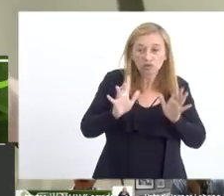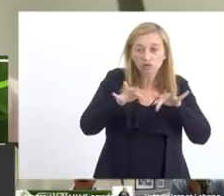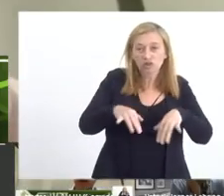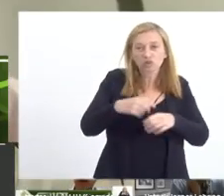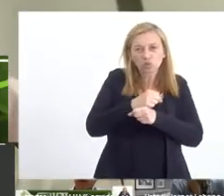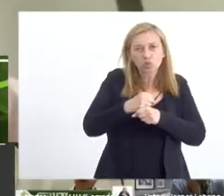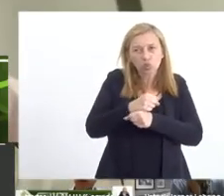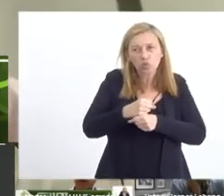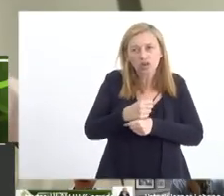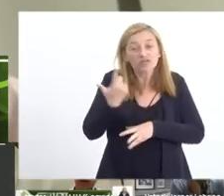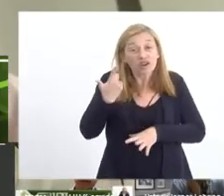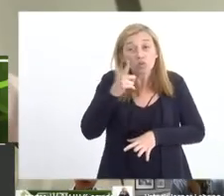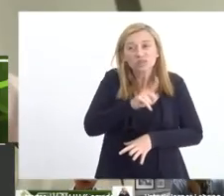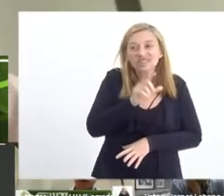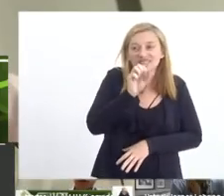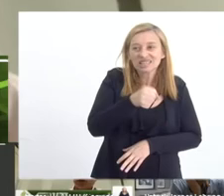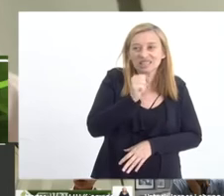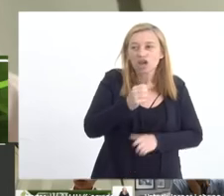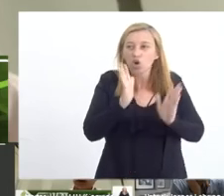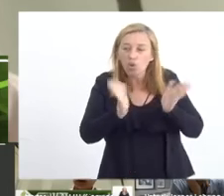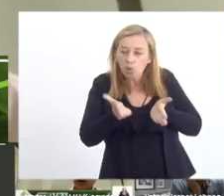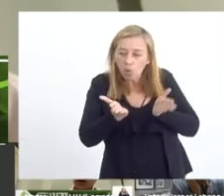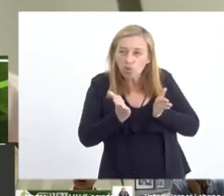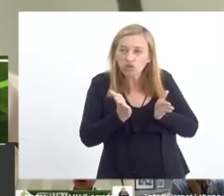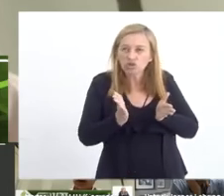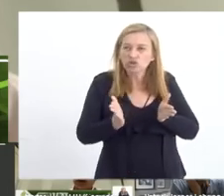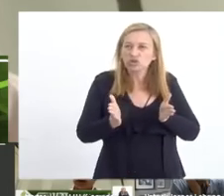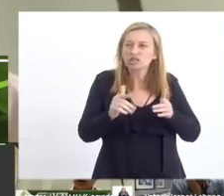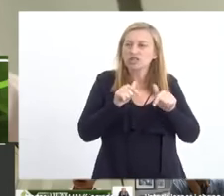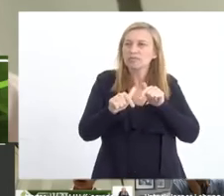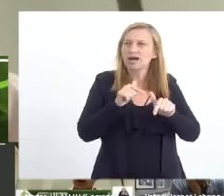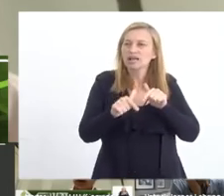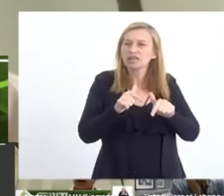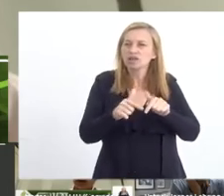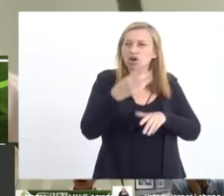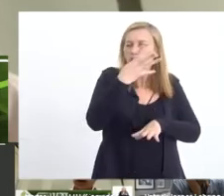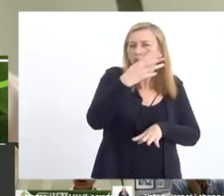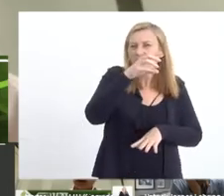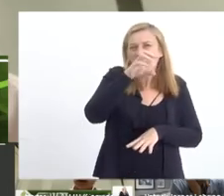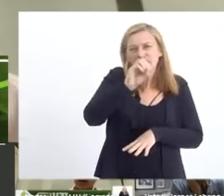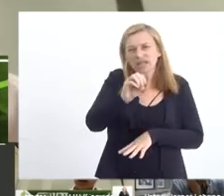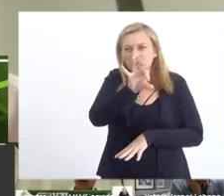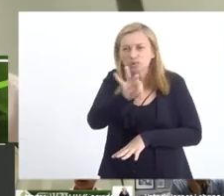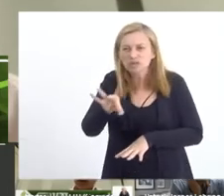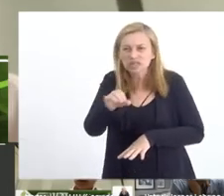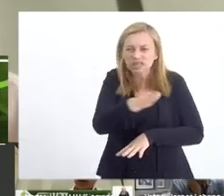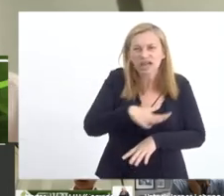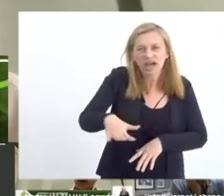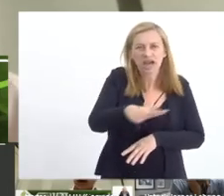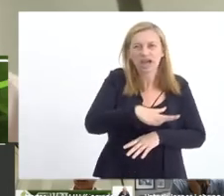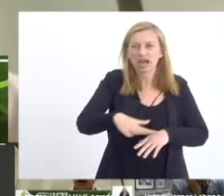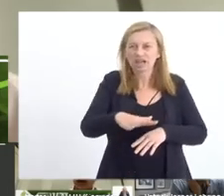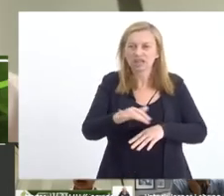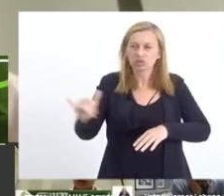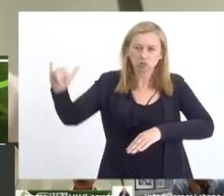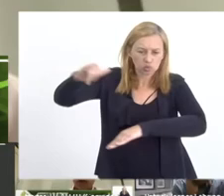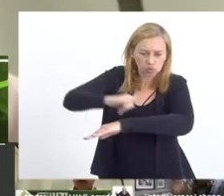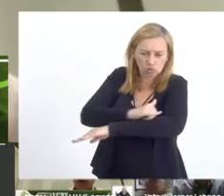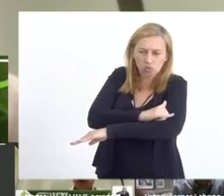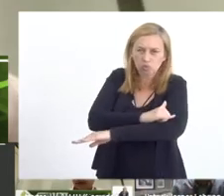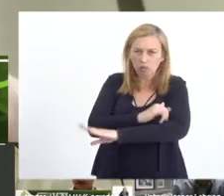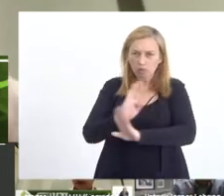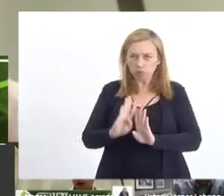é que a gente vai conseguir, hoje nós estamos operando com cerca de 40% da área do aeroporto aberta, ou